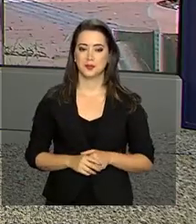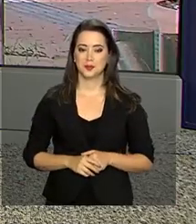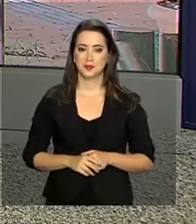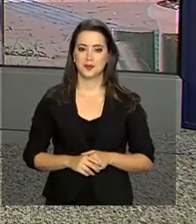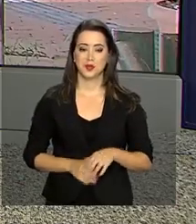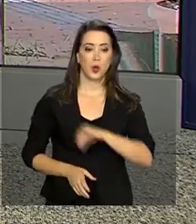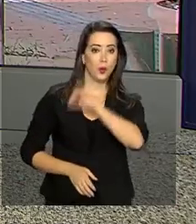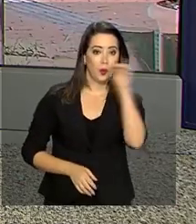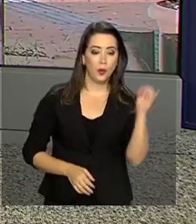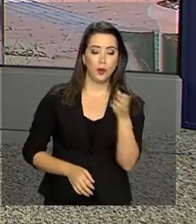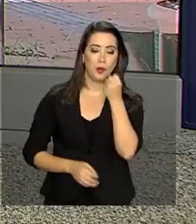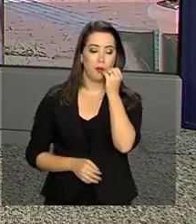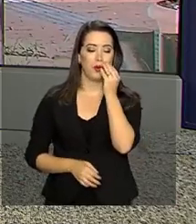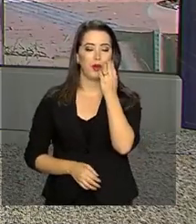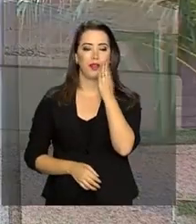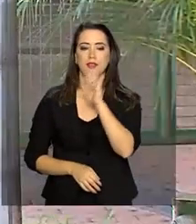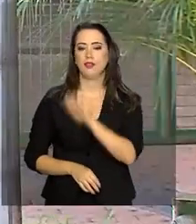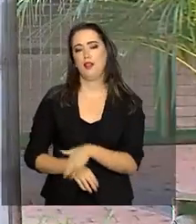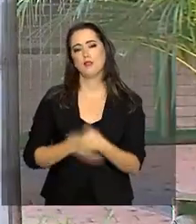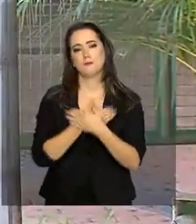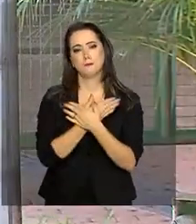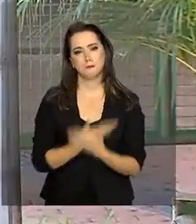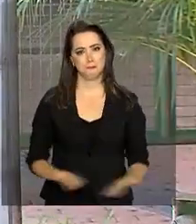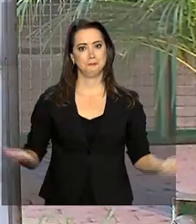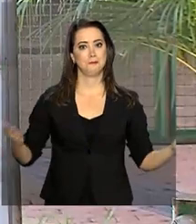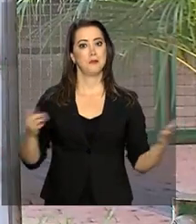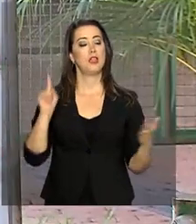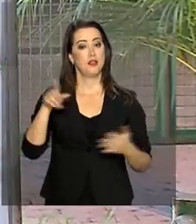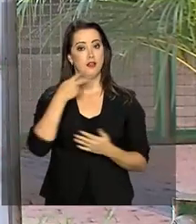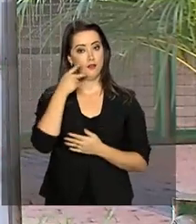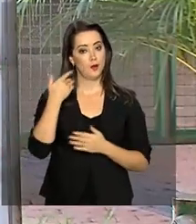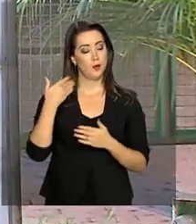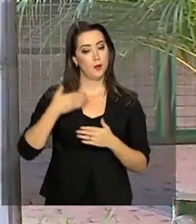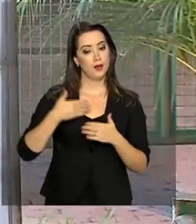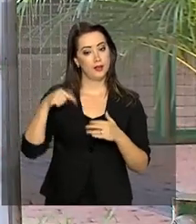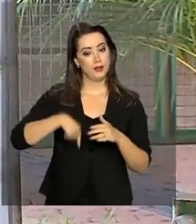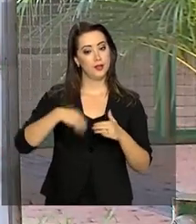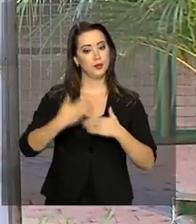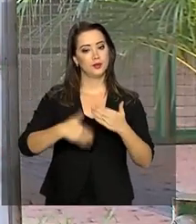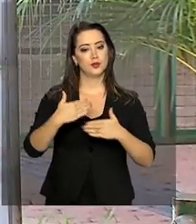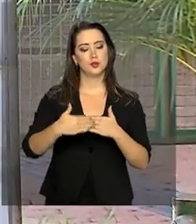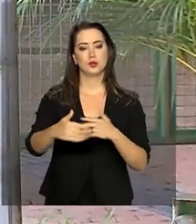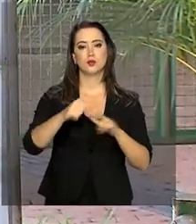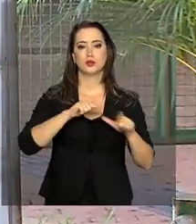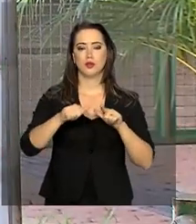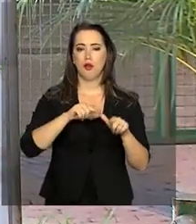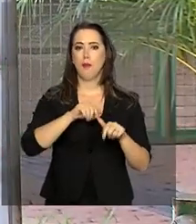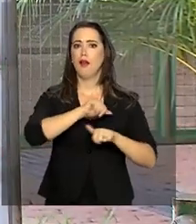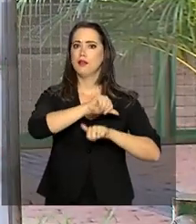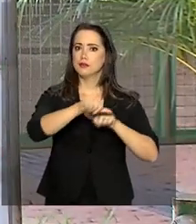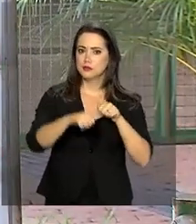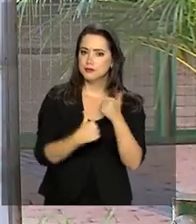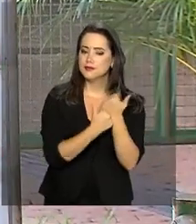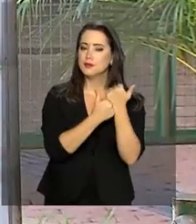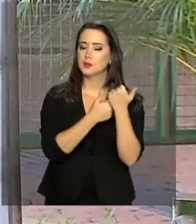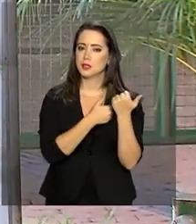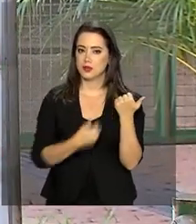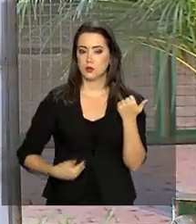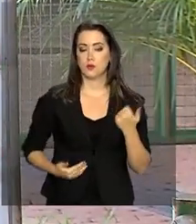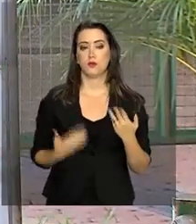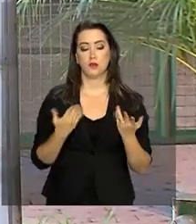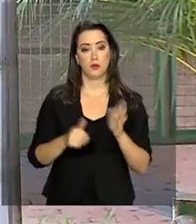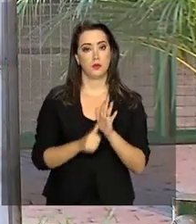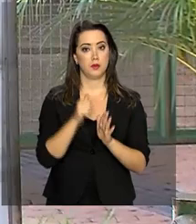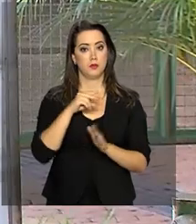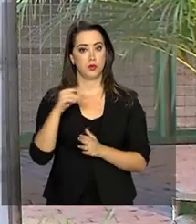Oi, Alessandra, boa tarde para você, boa tarde a todos. Como você disse, seguem aqui os trabalhos, né, no gabinete de transição. Hoje, o primeiro dia